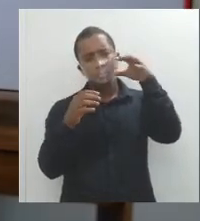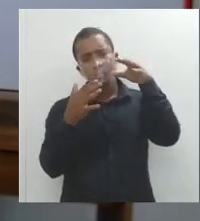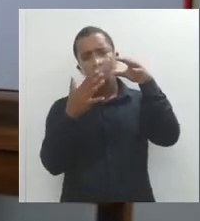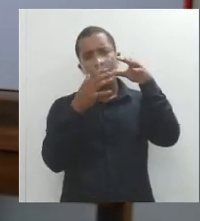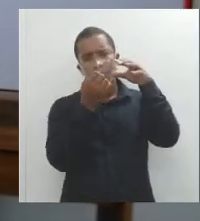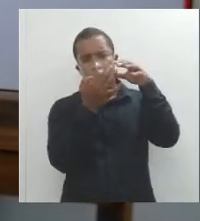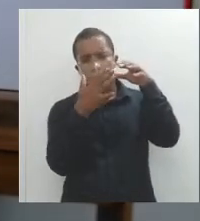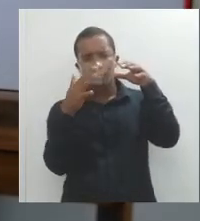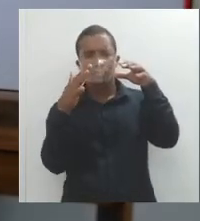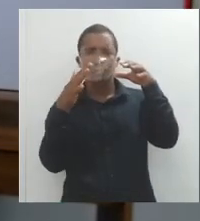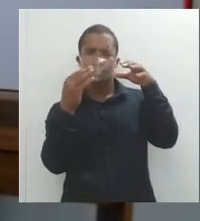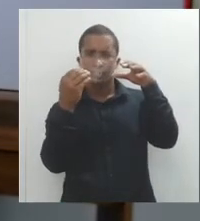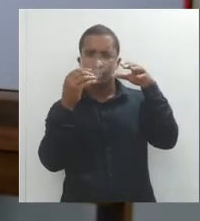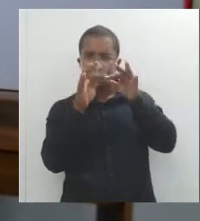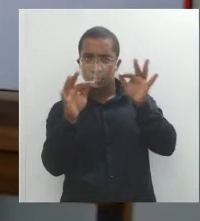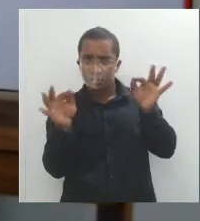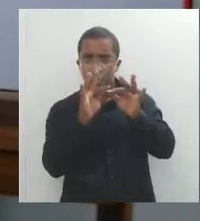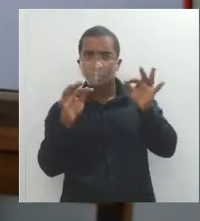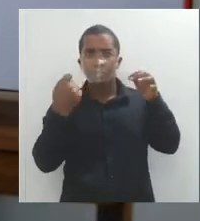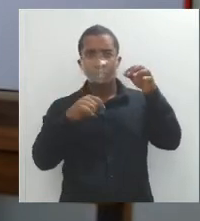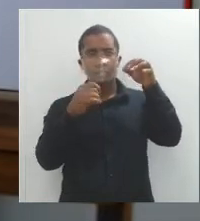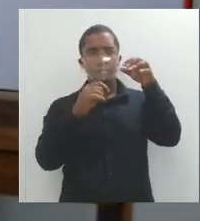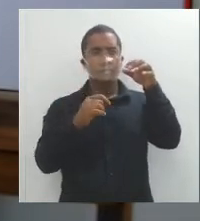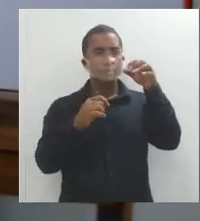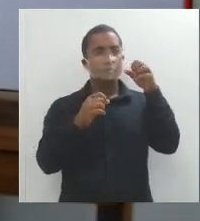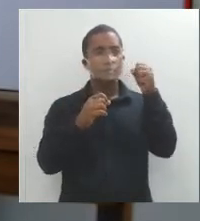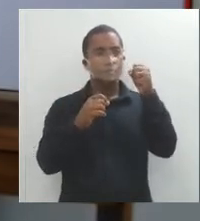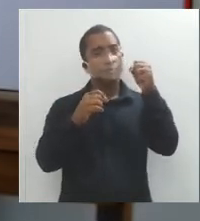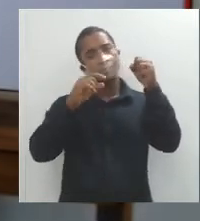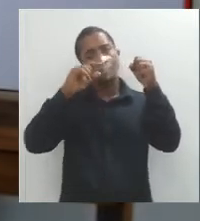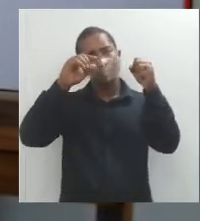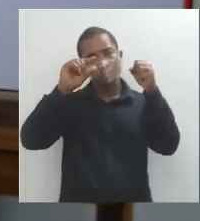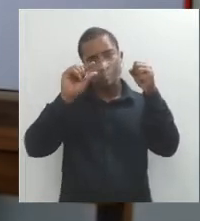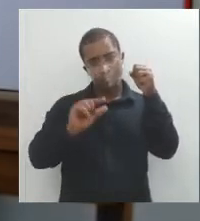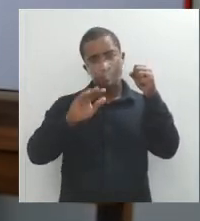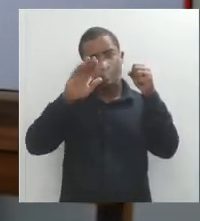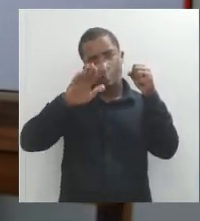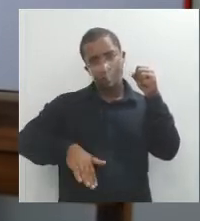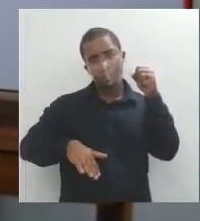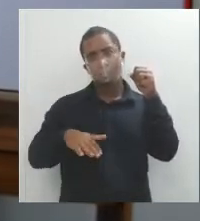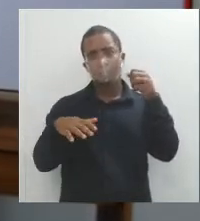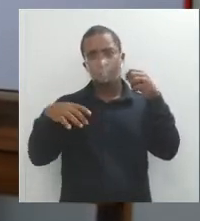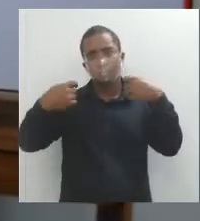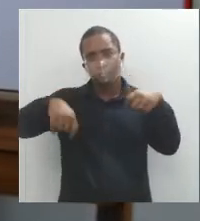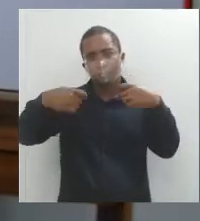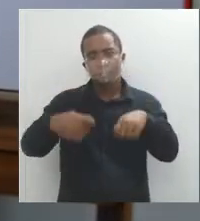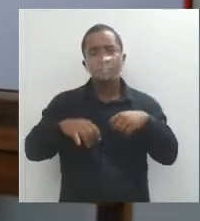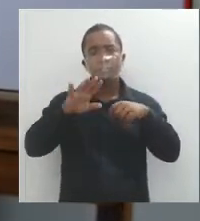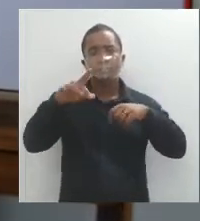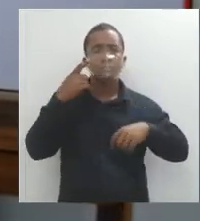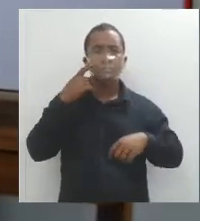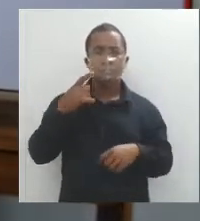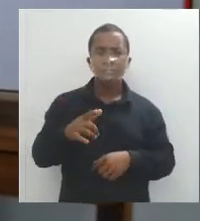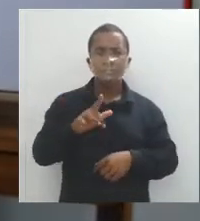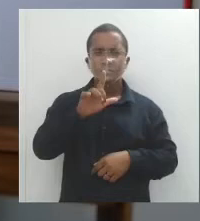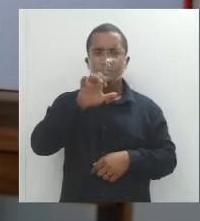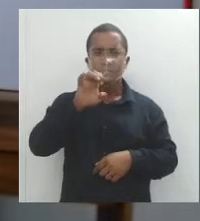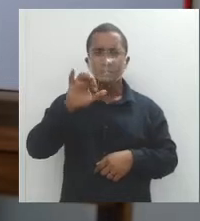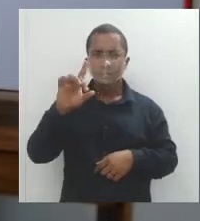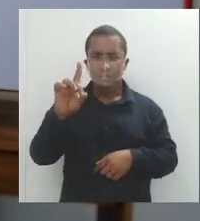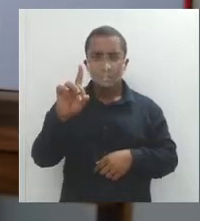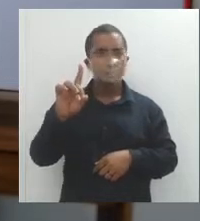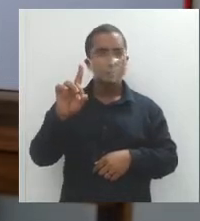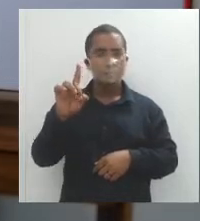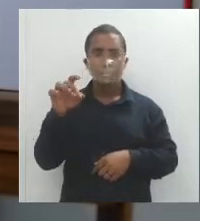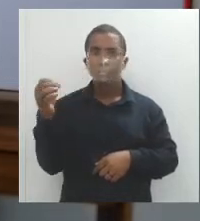devo escolher lâmpadas de baixas potências. Aí um pequeno detalhe. A lâmpada de LED, ela veio com uma